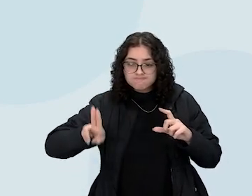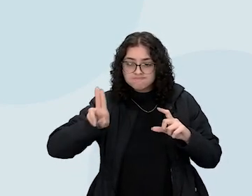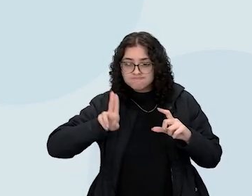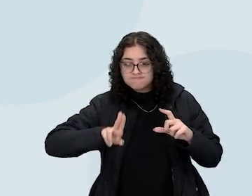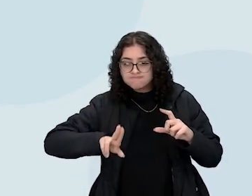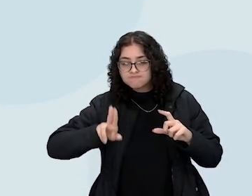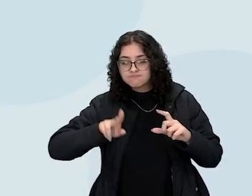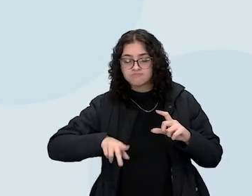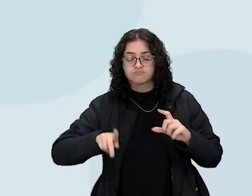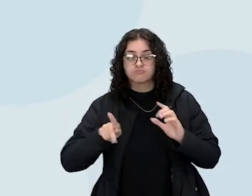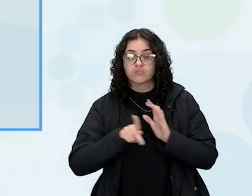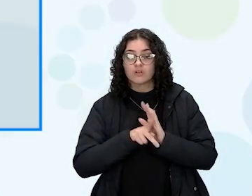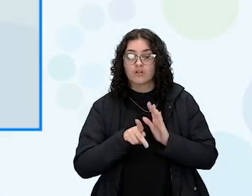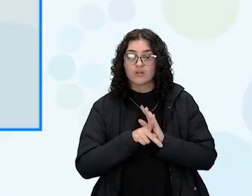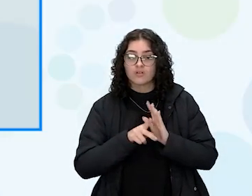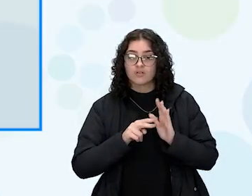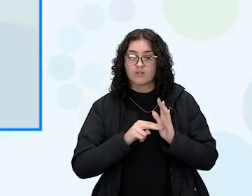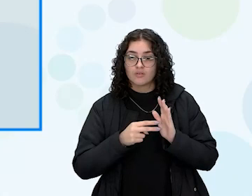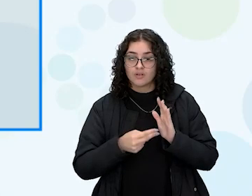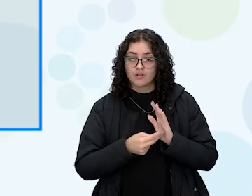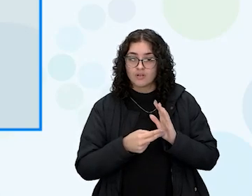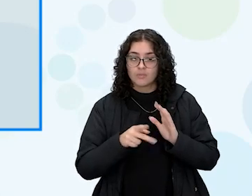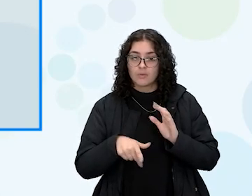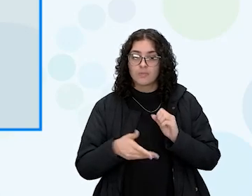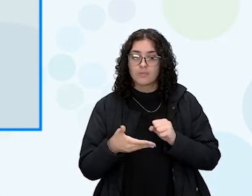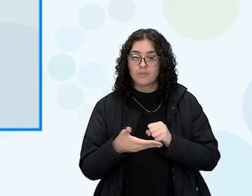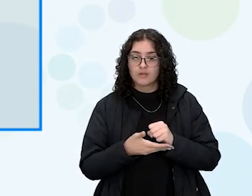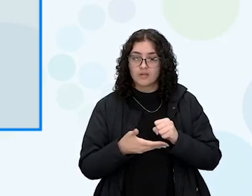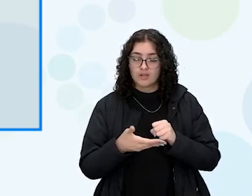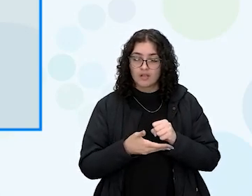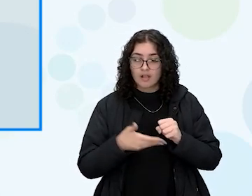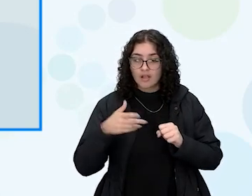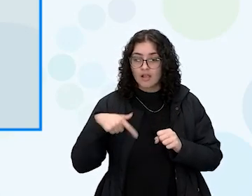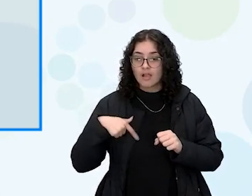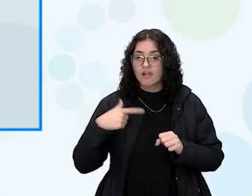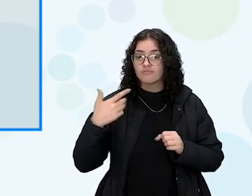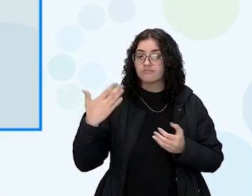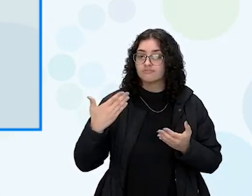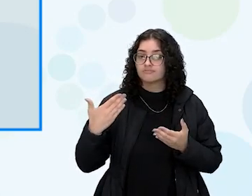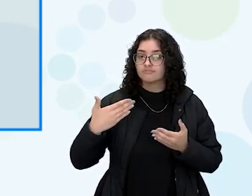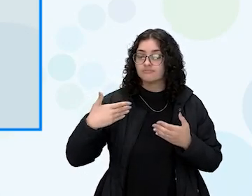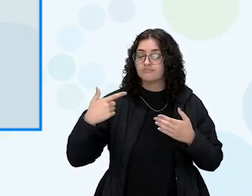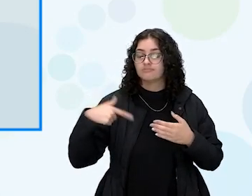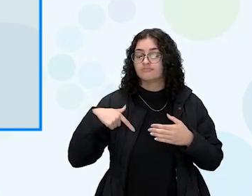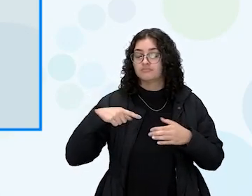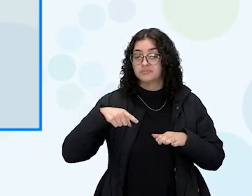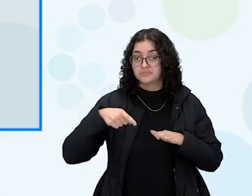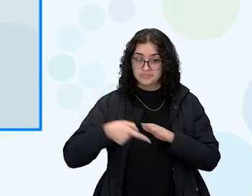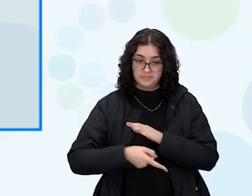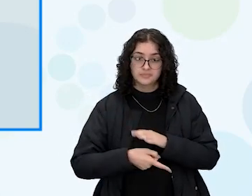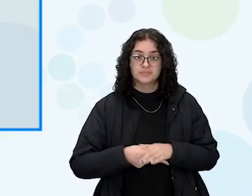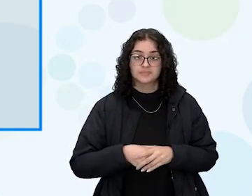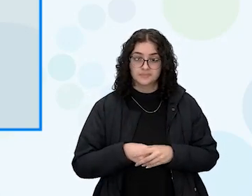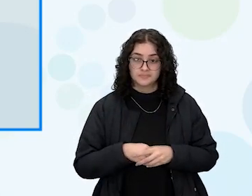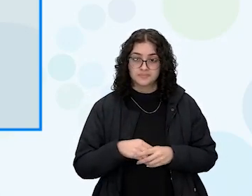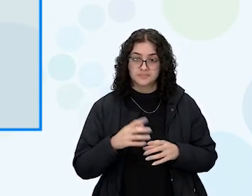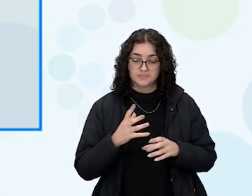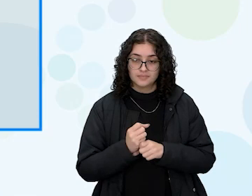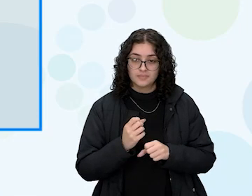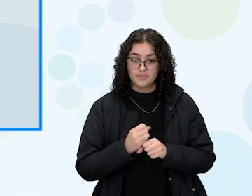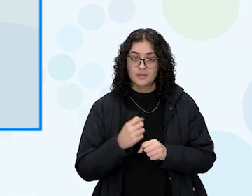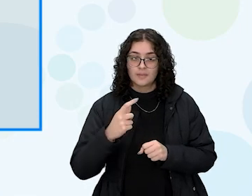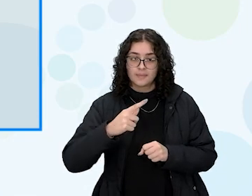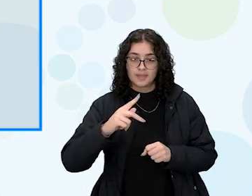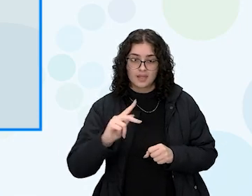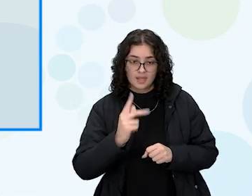para as definições de ácido base, para serem trabalhadas aqui no nosso aprofundamento, no cálculo de